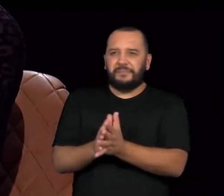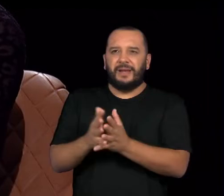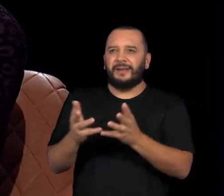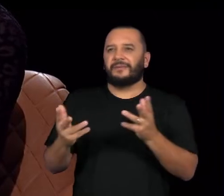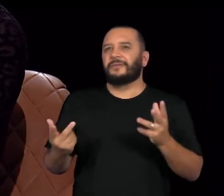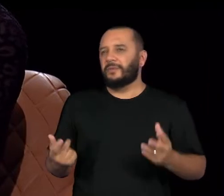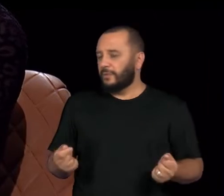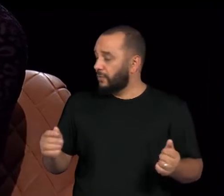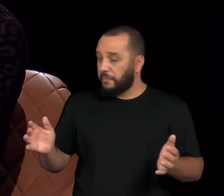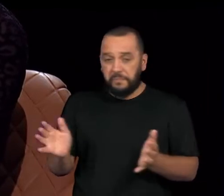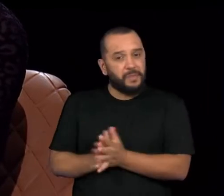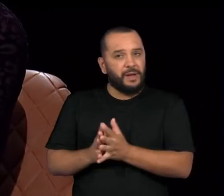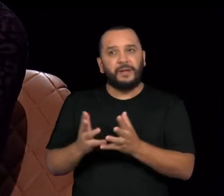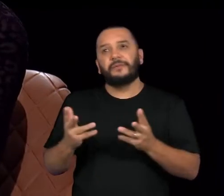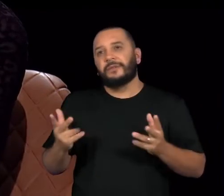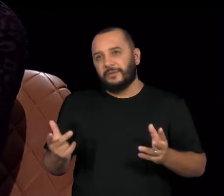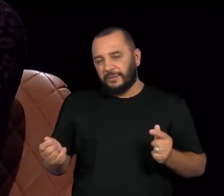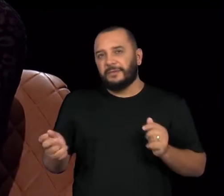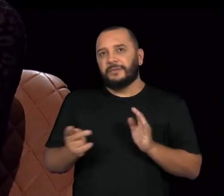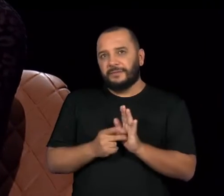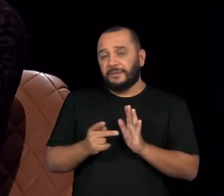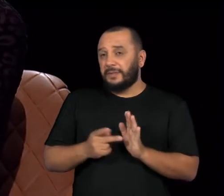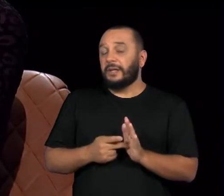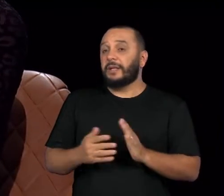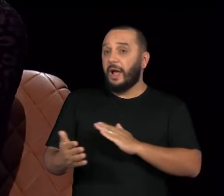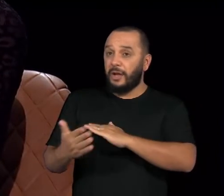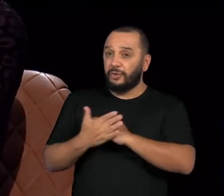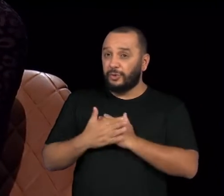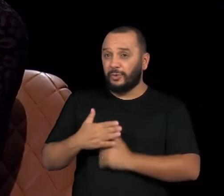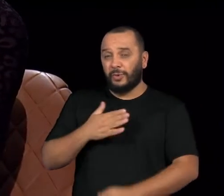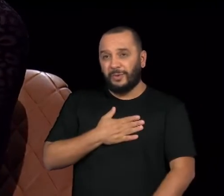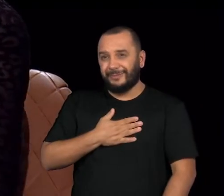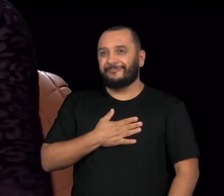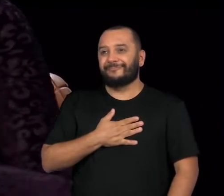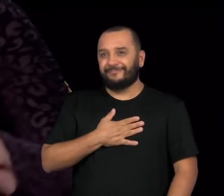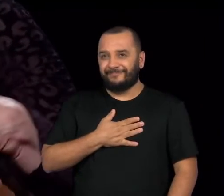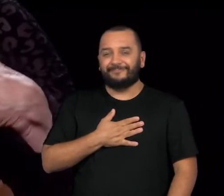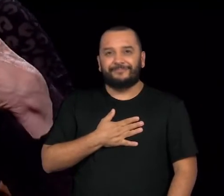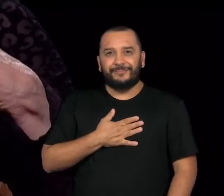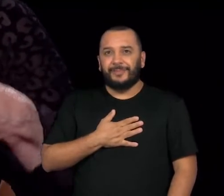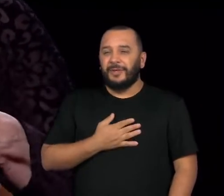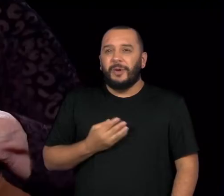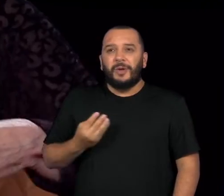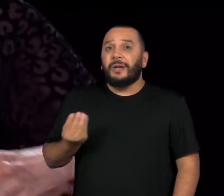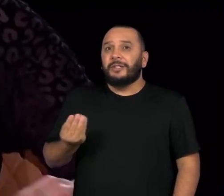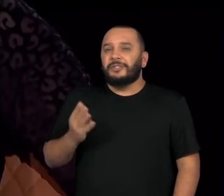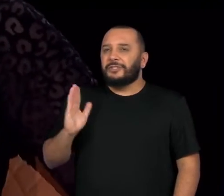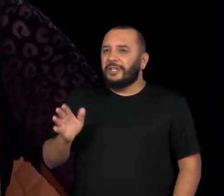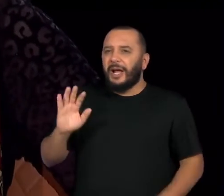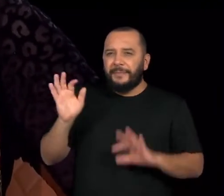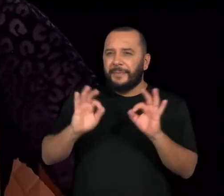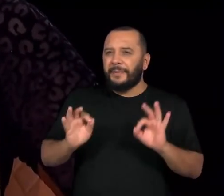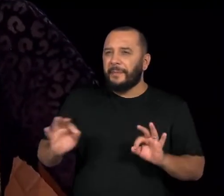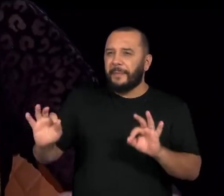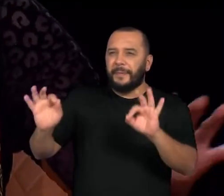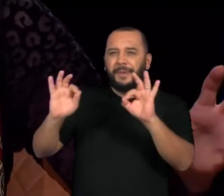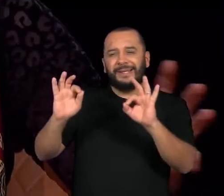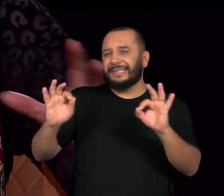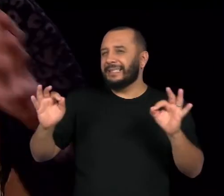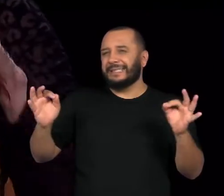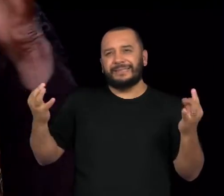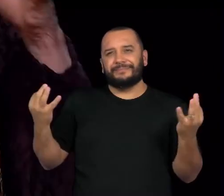maravilhoso, maravilhoso. Como ajudou, meu Deus, e com que disponibilidade ela fez. Foi lindo aquilo. Ela deu